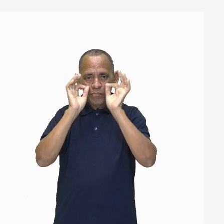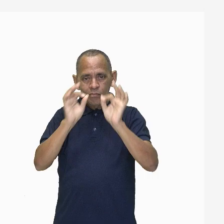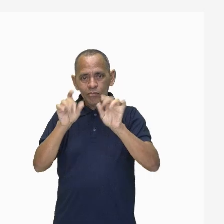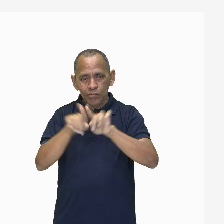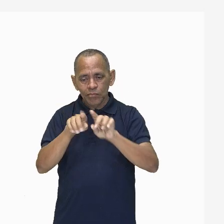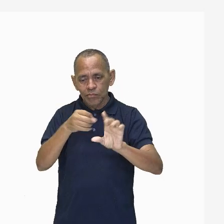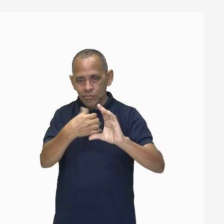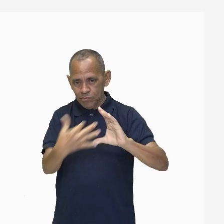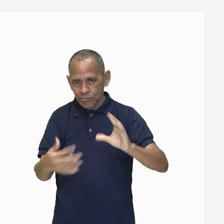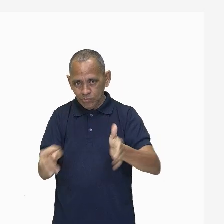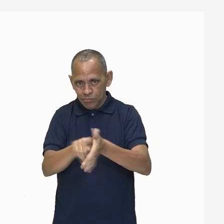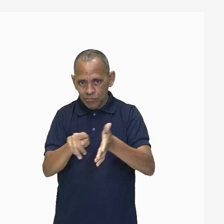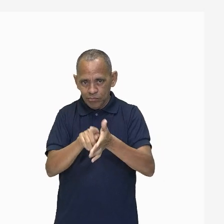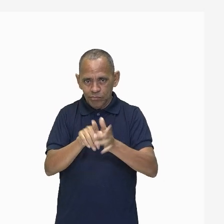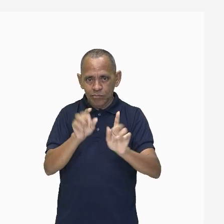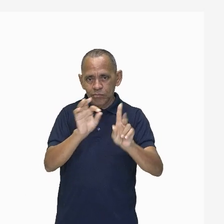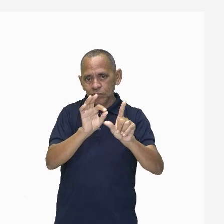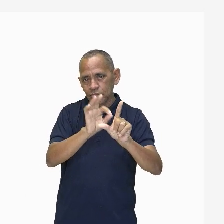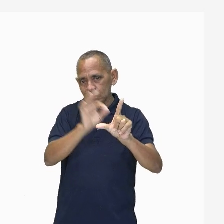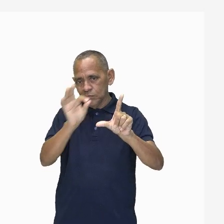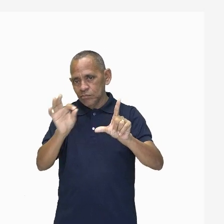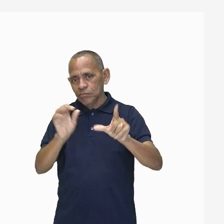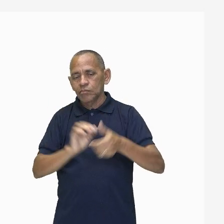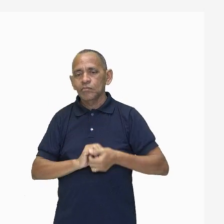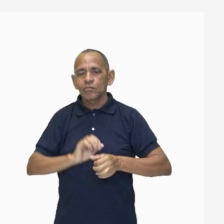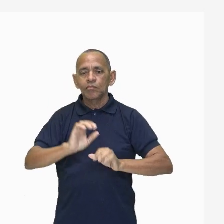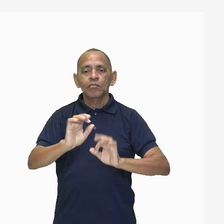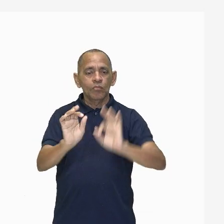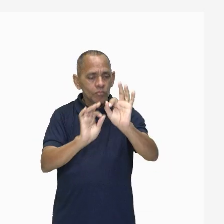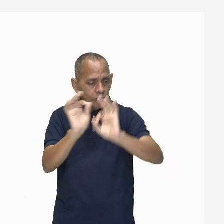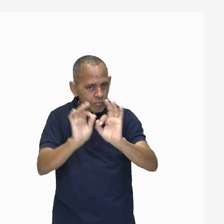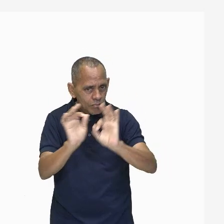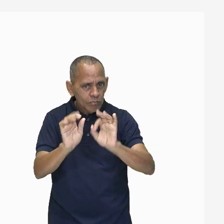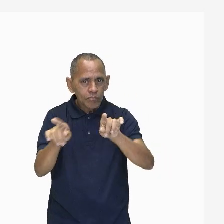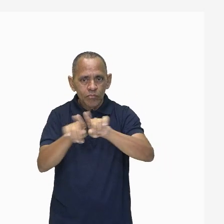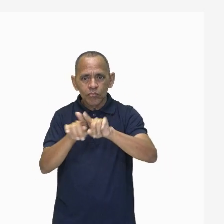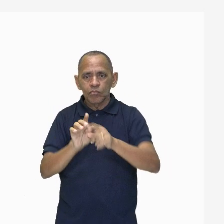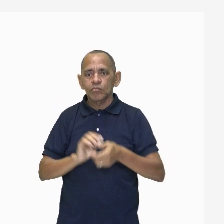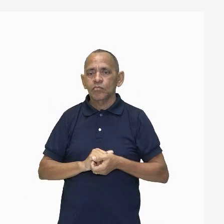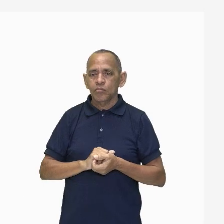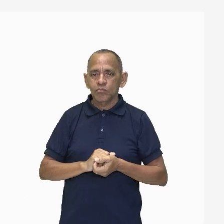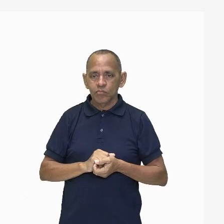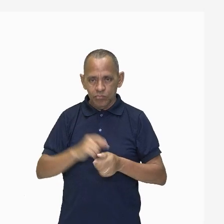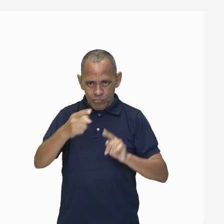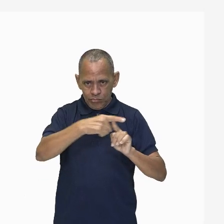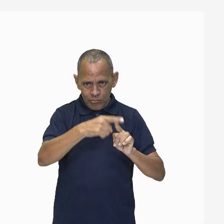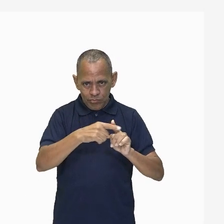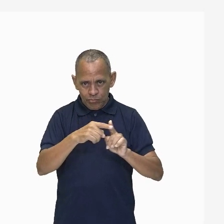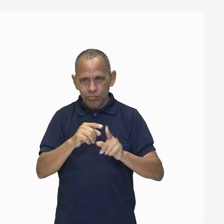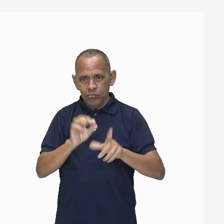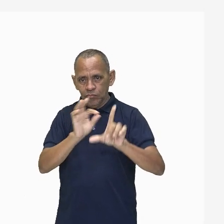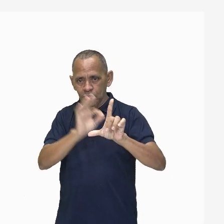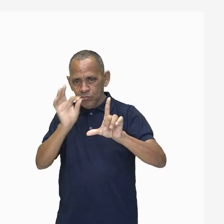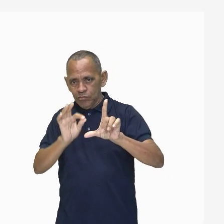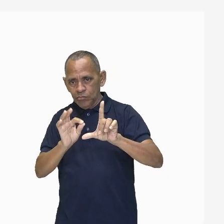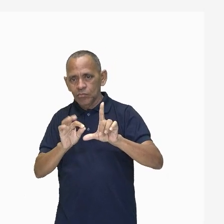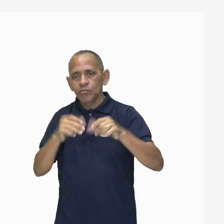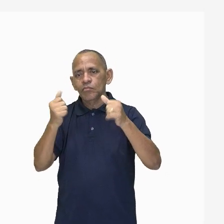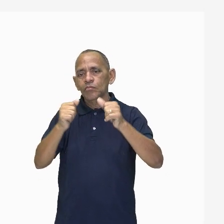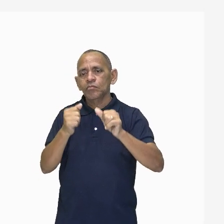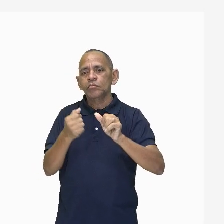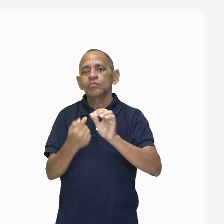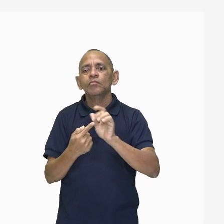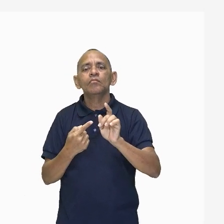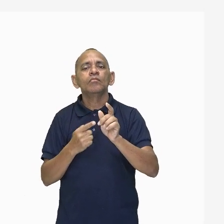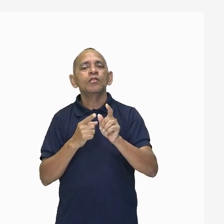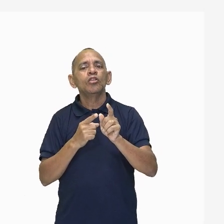gráfico. Na construção de um gráfico de uma função de primeiro grau, basta indicar apenas